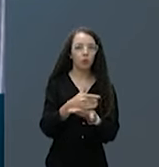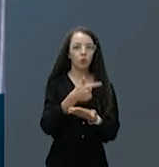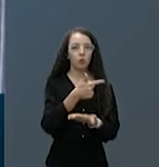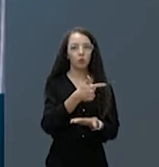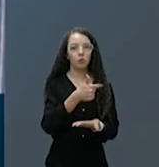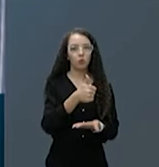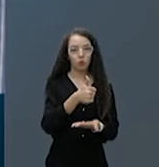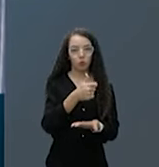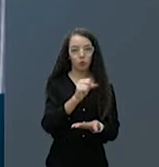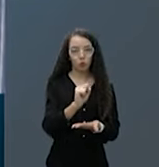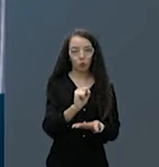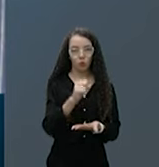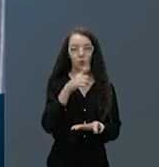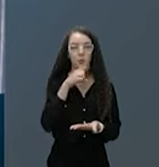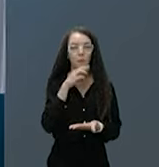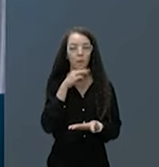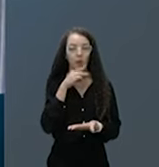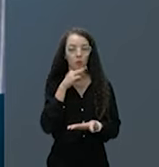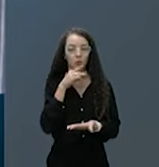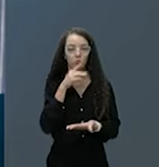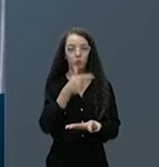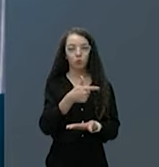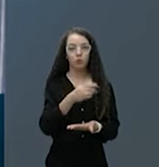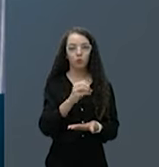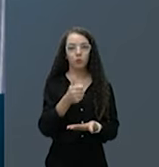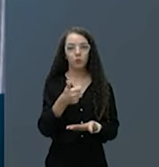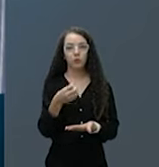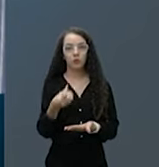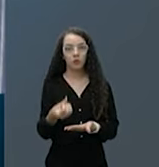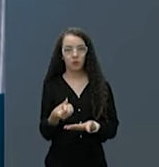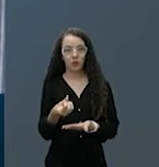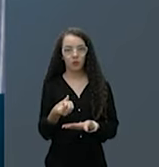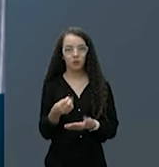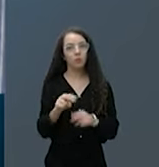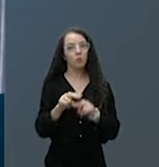razão pela qual o julgamento do Aresp